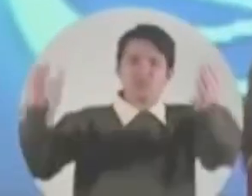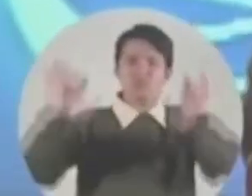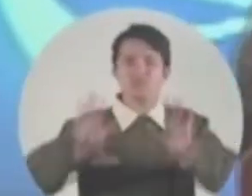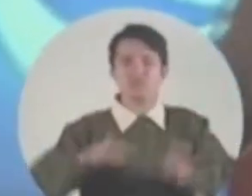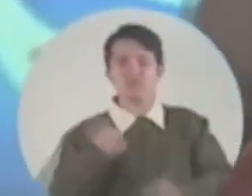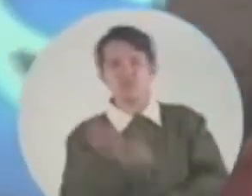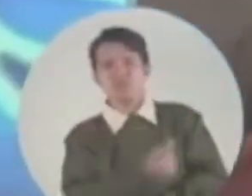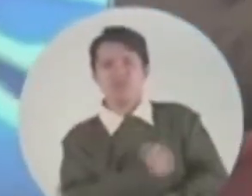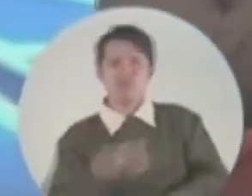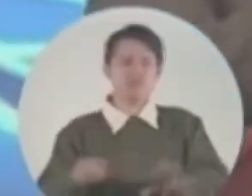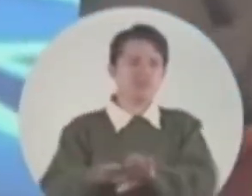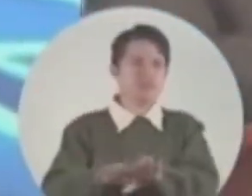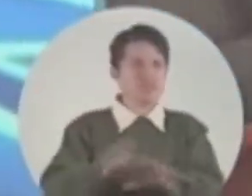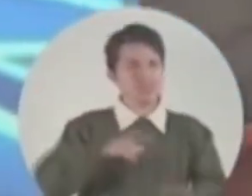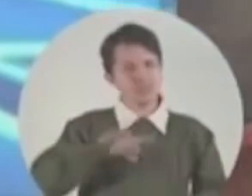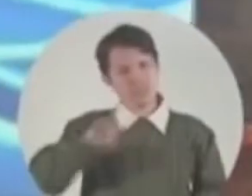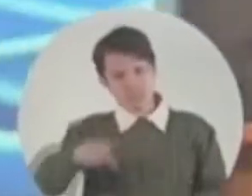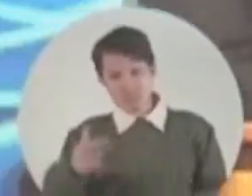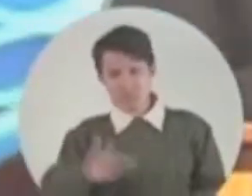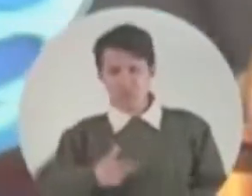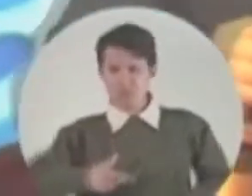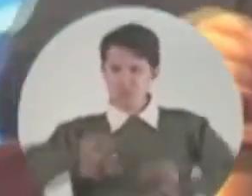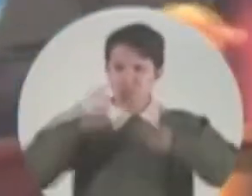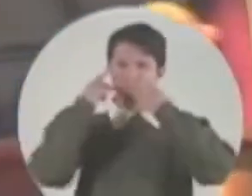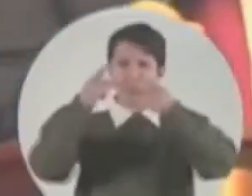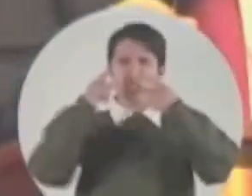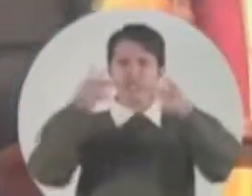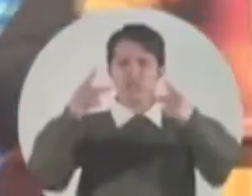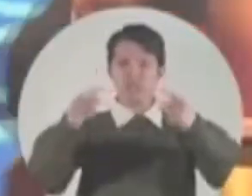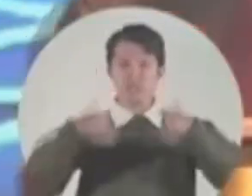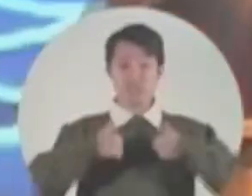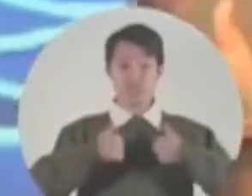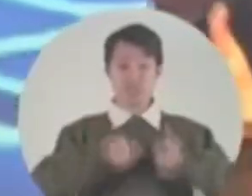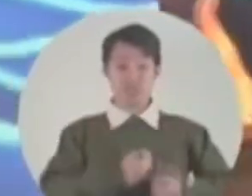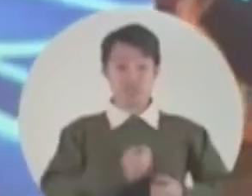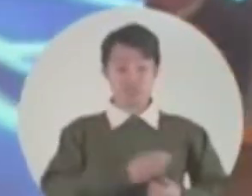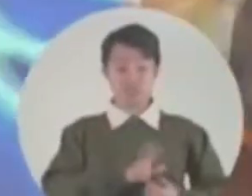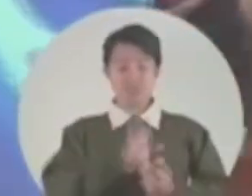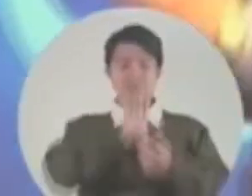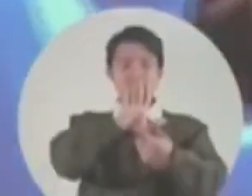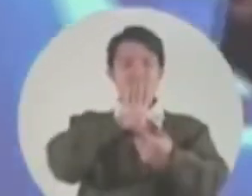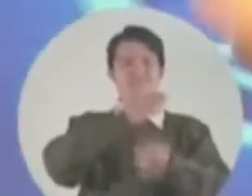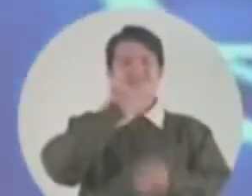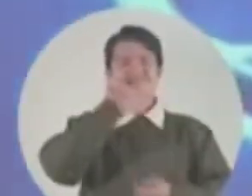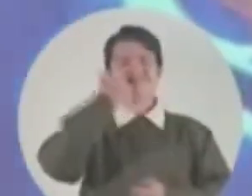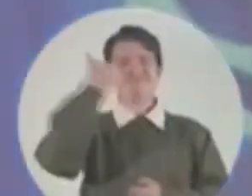coisas tremendas, e nós nos tornamos um sermão